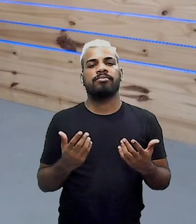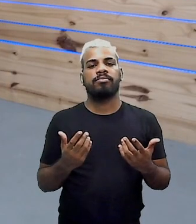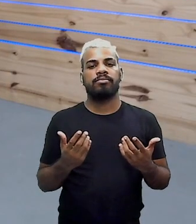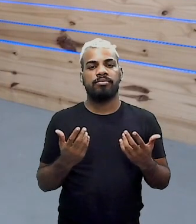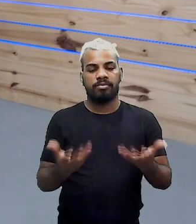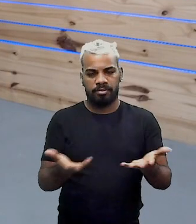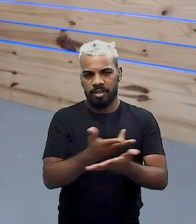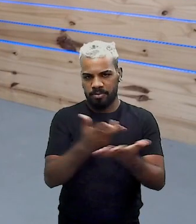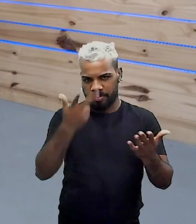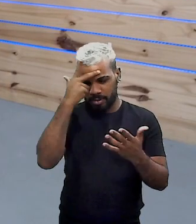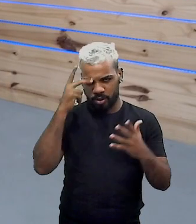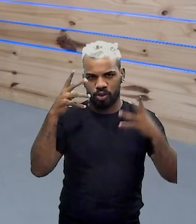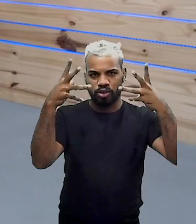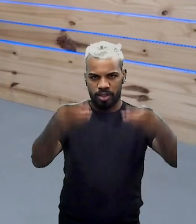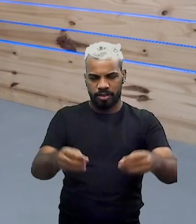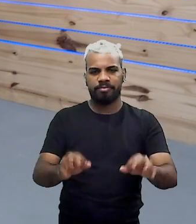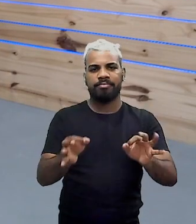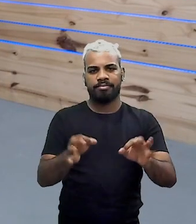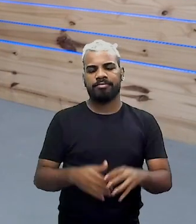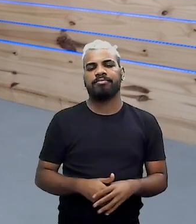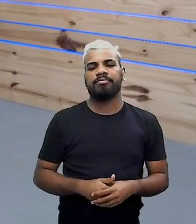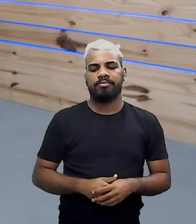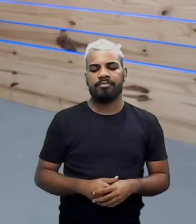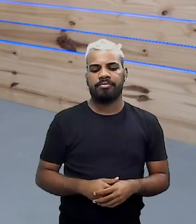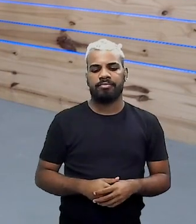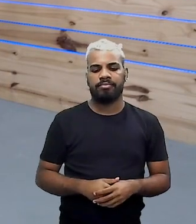as pessoas no geral, tá? O público no geral.